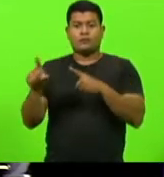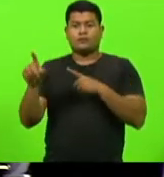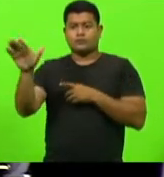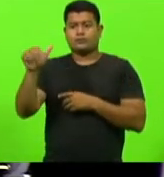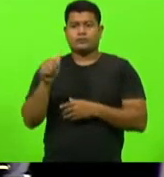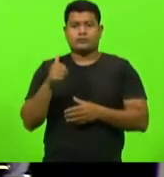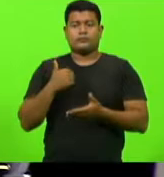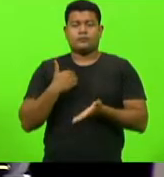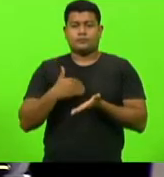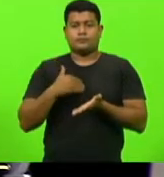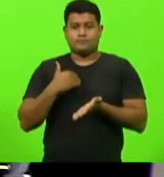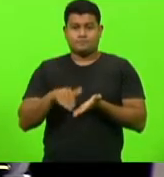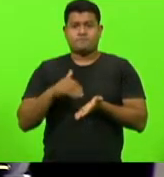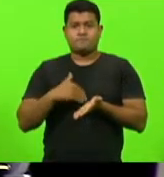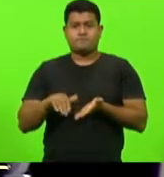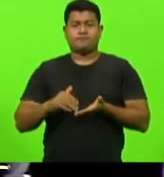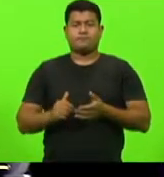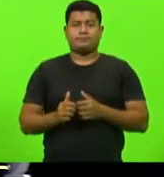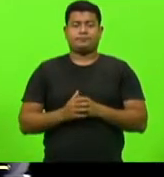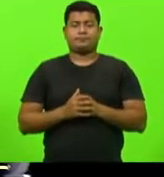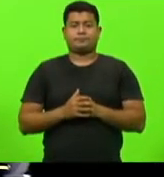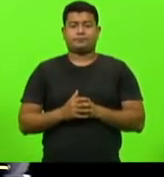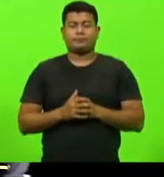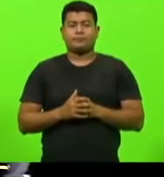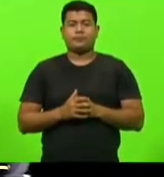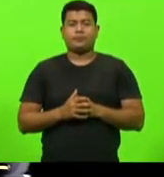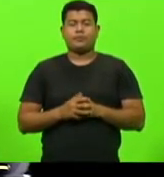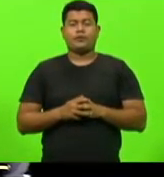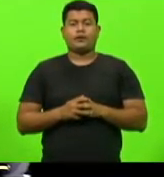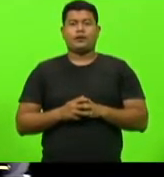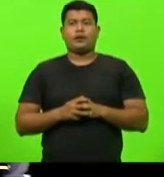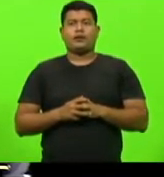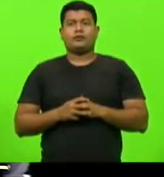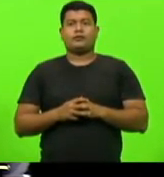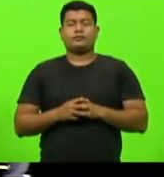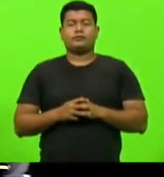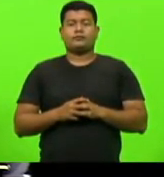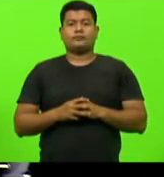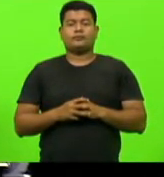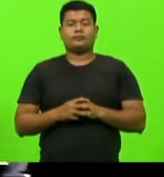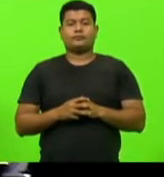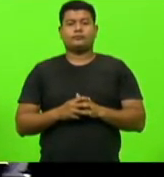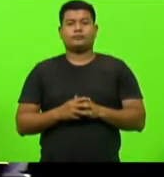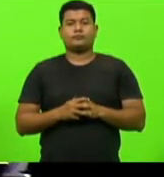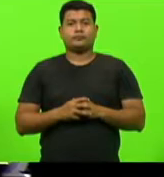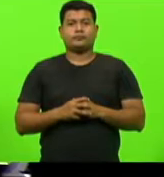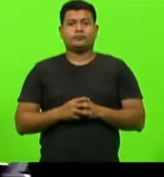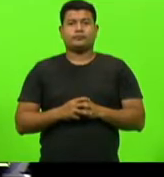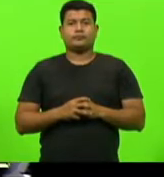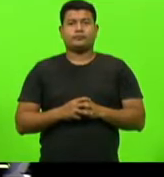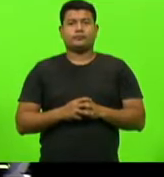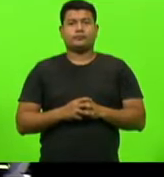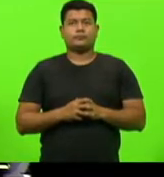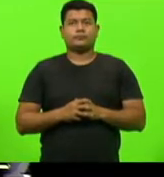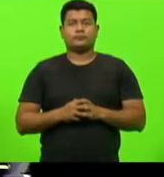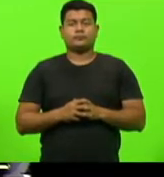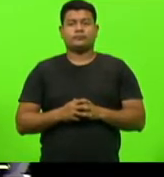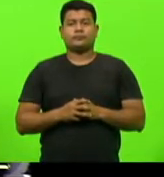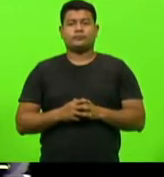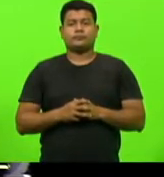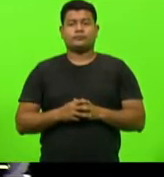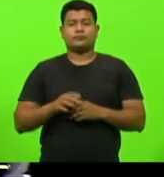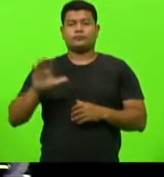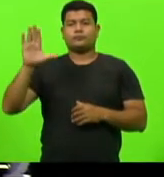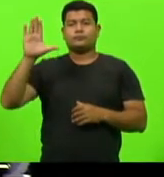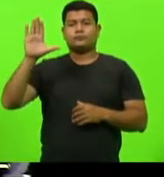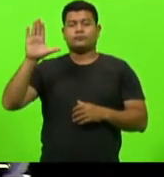não concordo com a vinda do secretário. Então, sim, quem concorda, não quem não concorda. Presidente. Está aberto o painel. Deputado Sargento Lima,